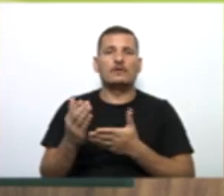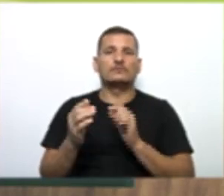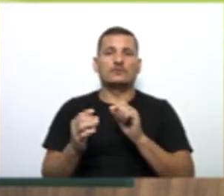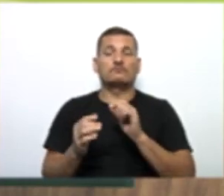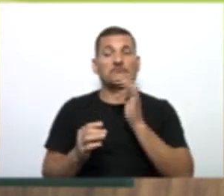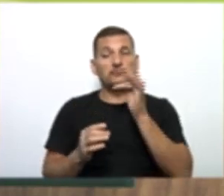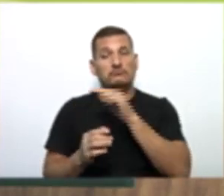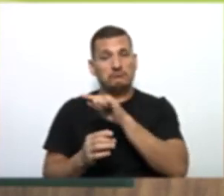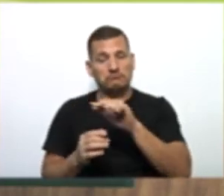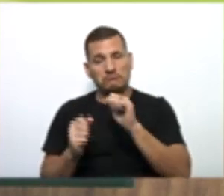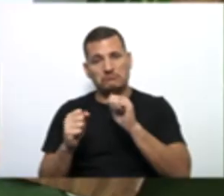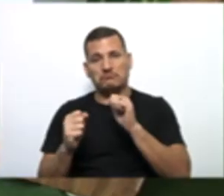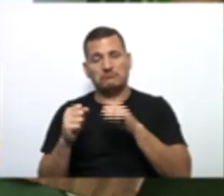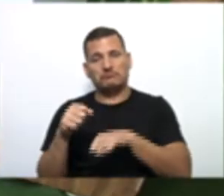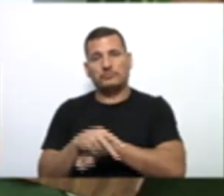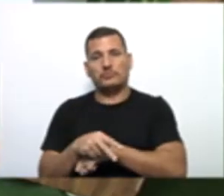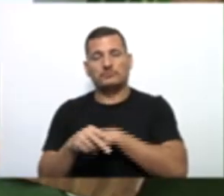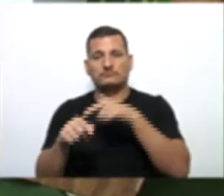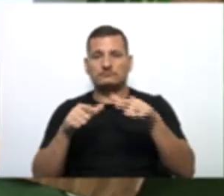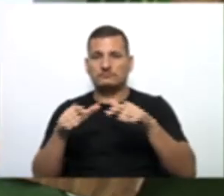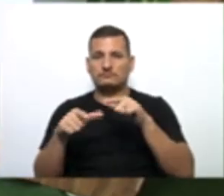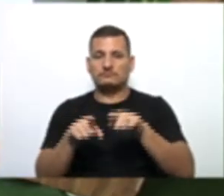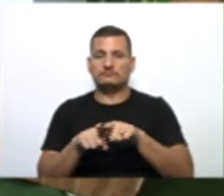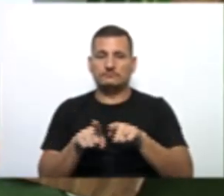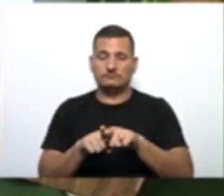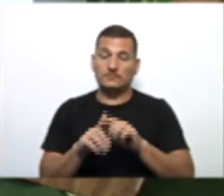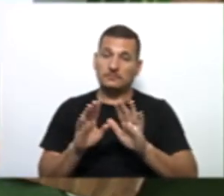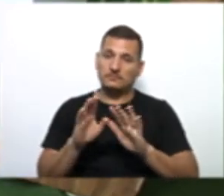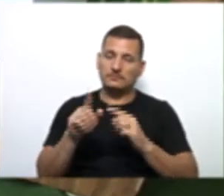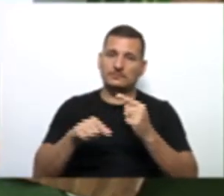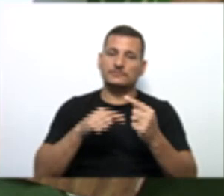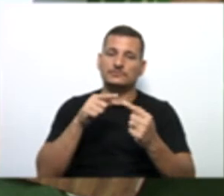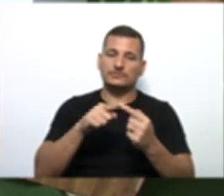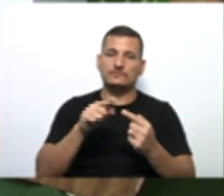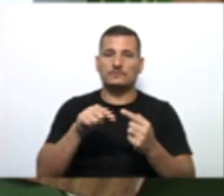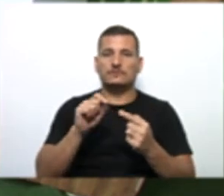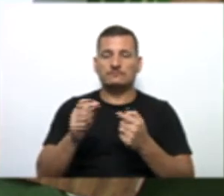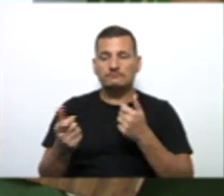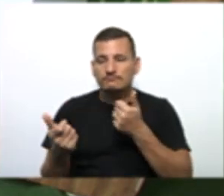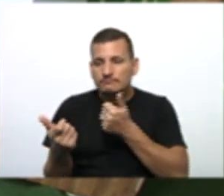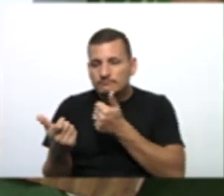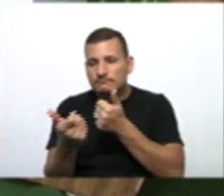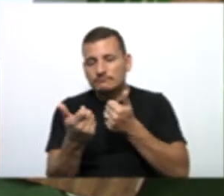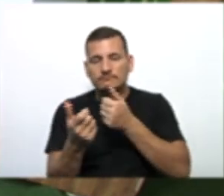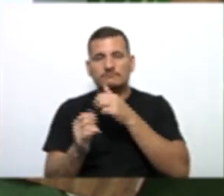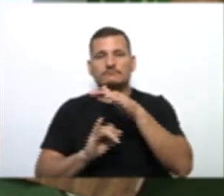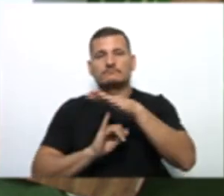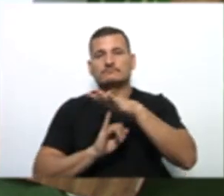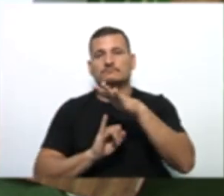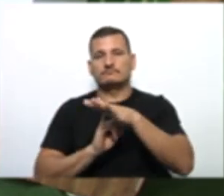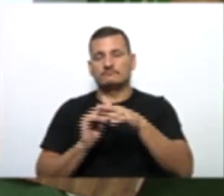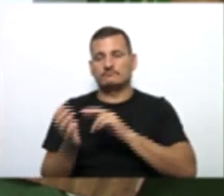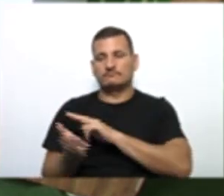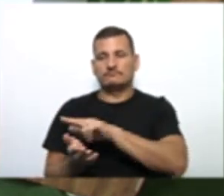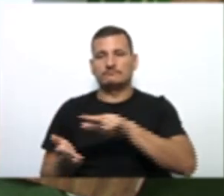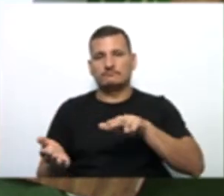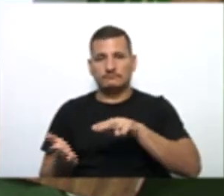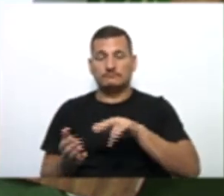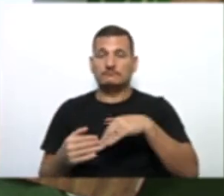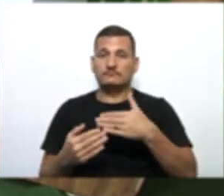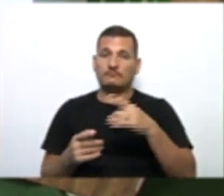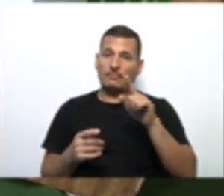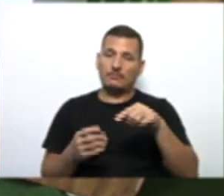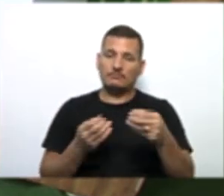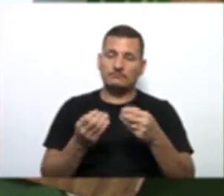futuramente, professora Anabela. Os alunos... A ideia é essa, né, professor Cássio? Já fazer essa aproximação. Com certeza. Então é uma forma, né, de vocês,